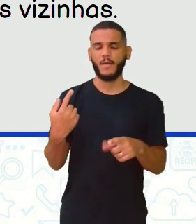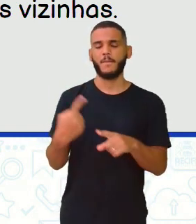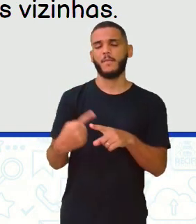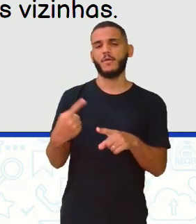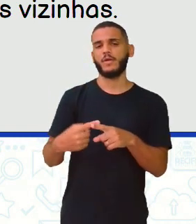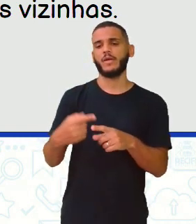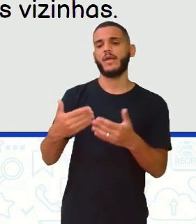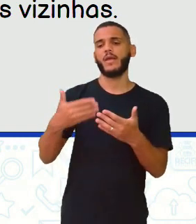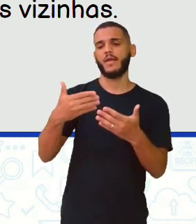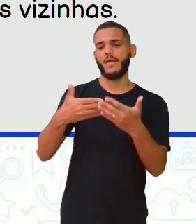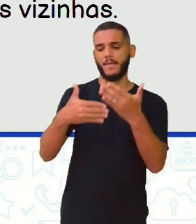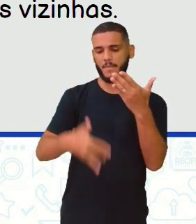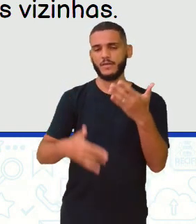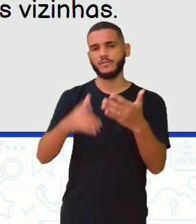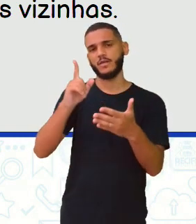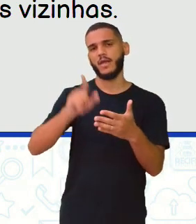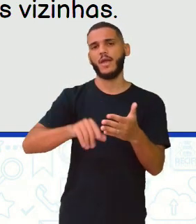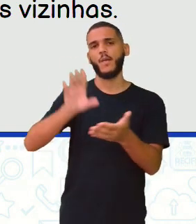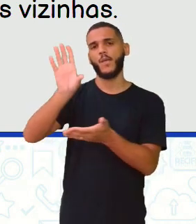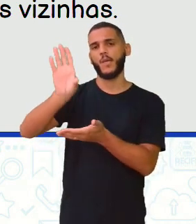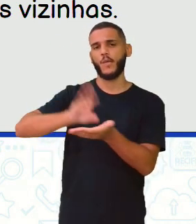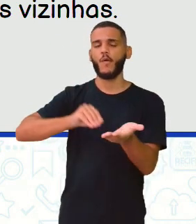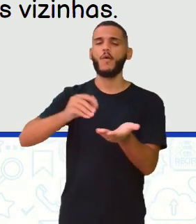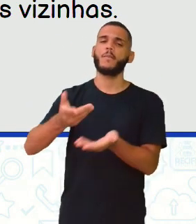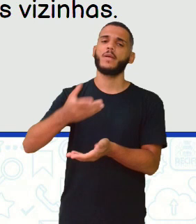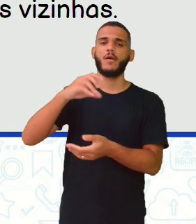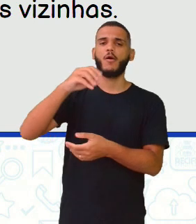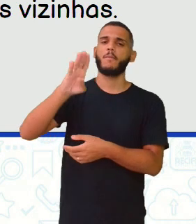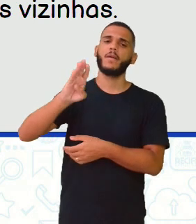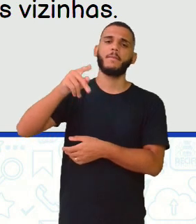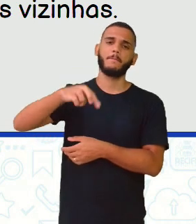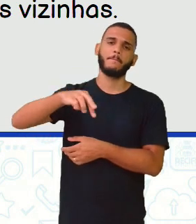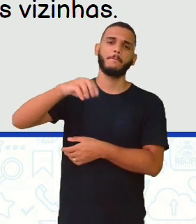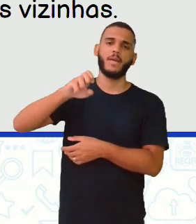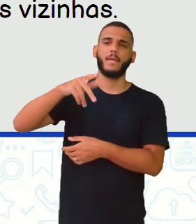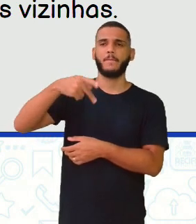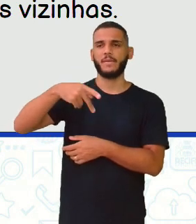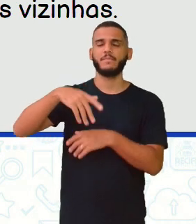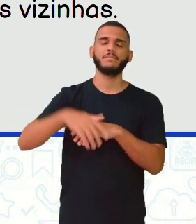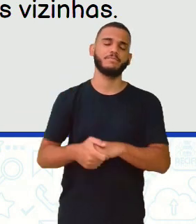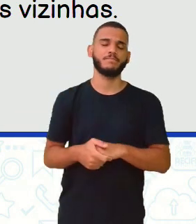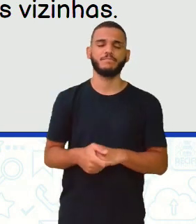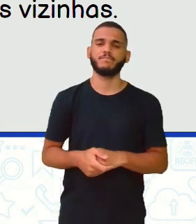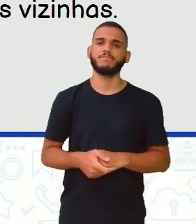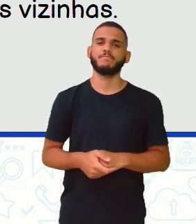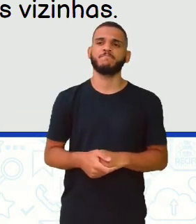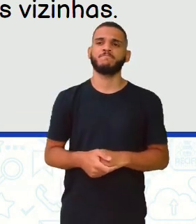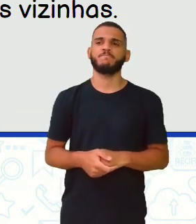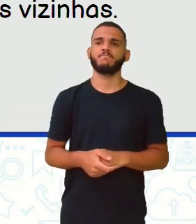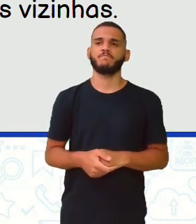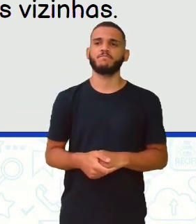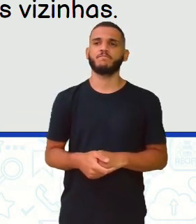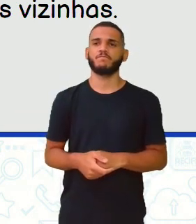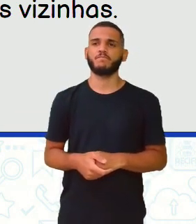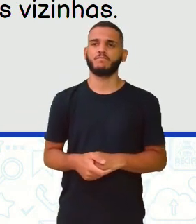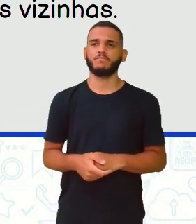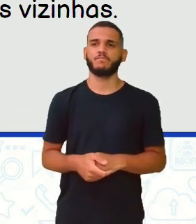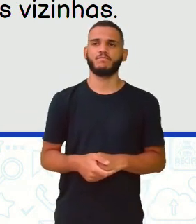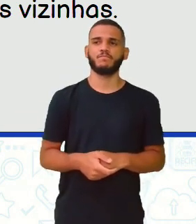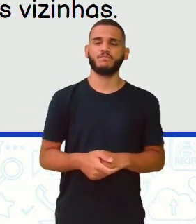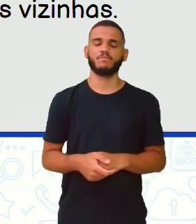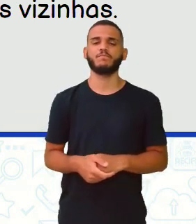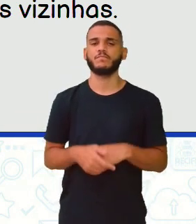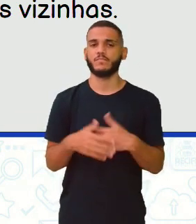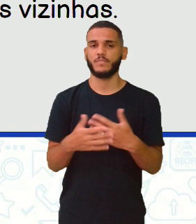escrito abaixo, porque isso aí é tirado da OBMEP, então tal e qual está escrito lá. Então, na